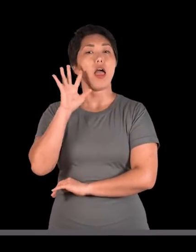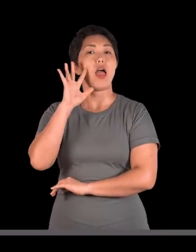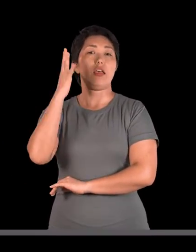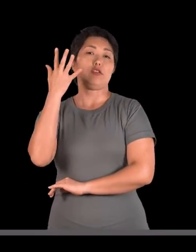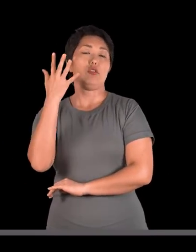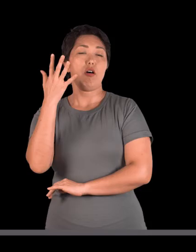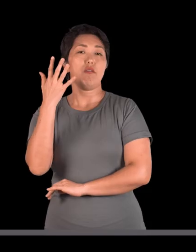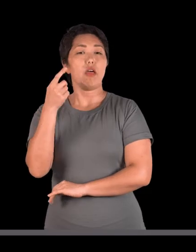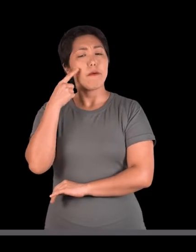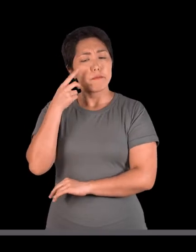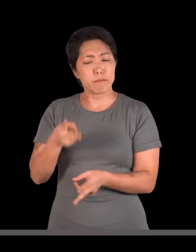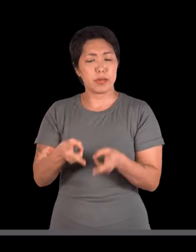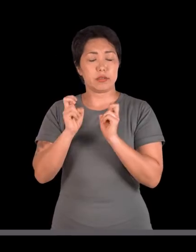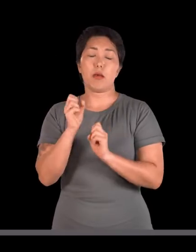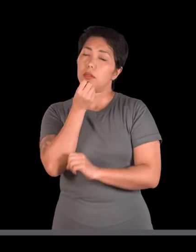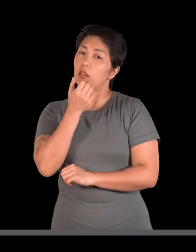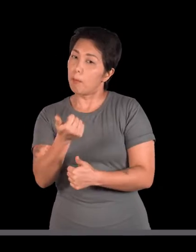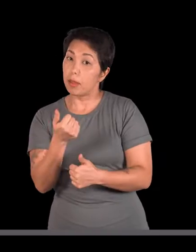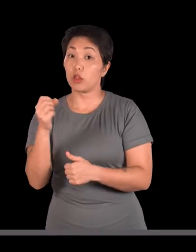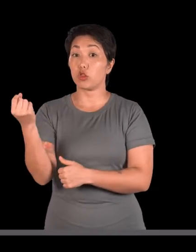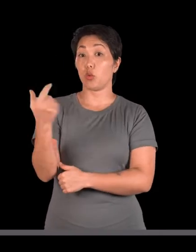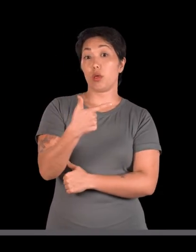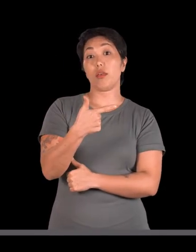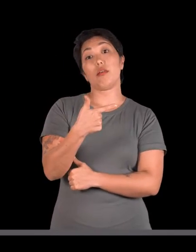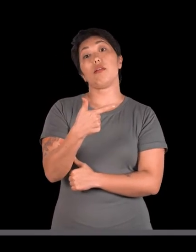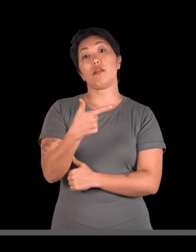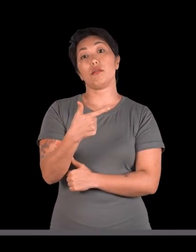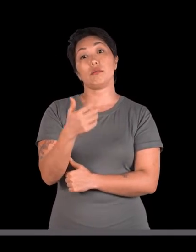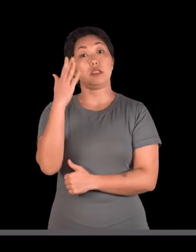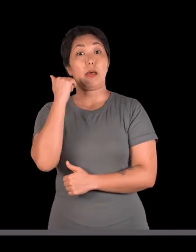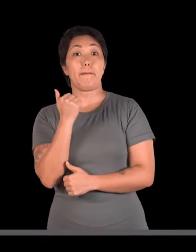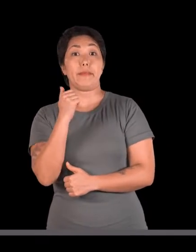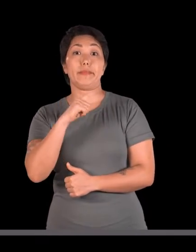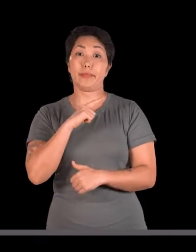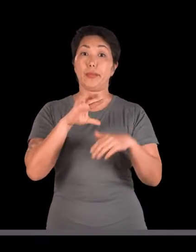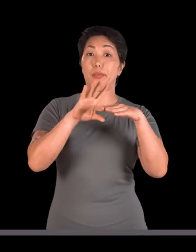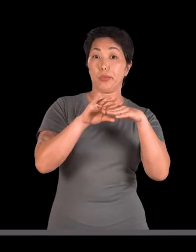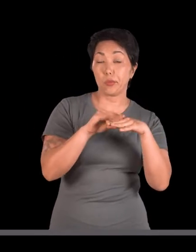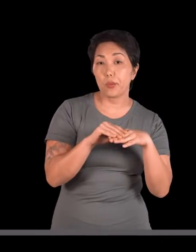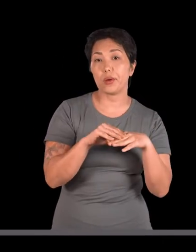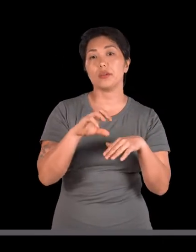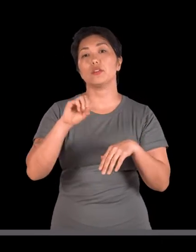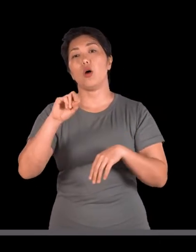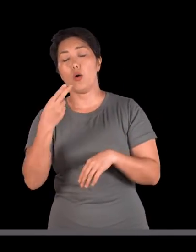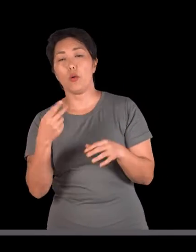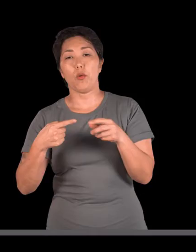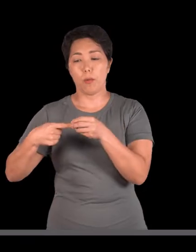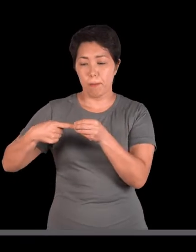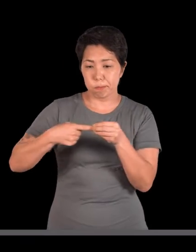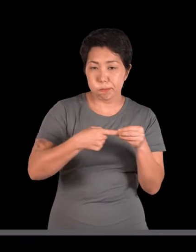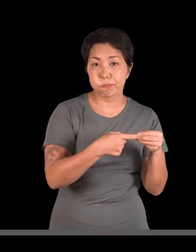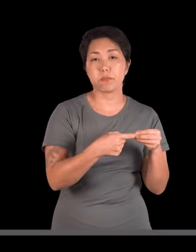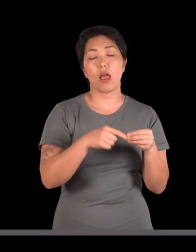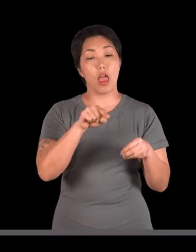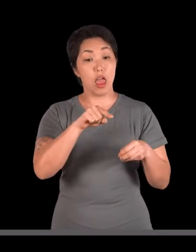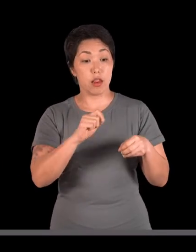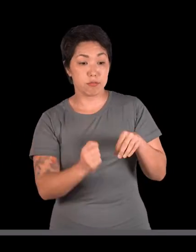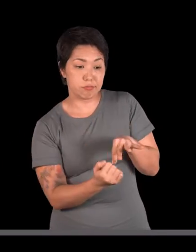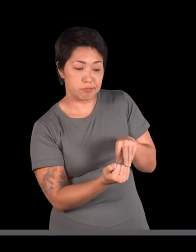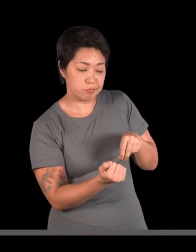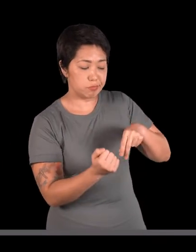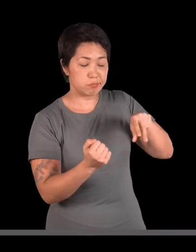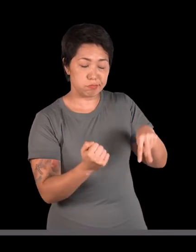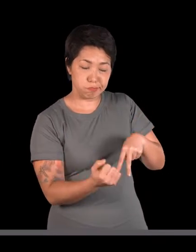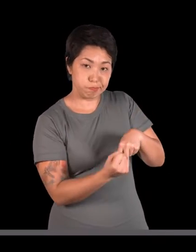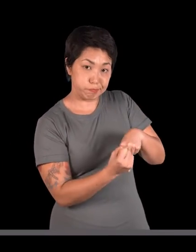dúvida e ver que está tudo bem do que, né, ser aí o risco de você estar com esse protozoário se